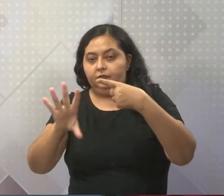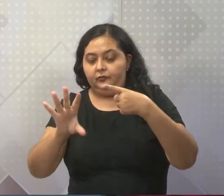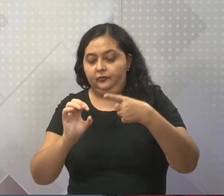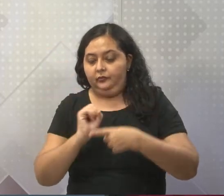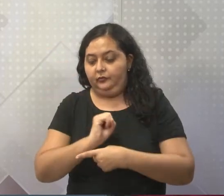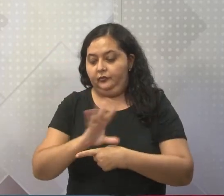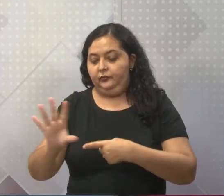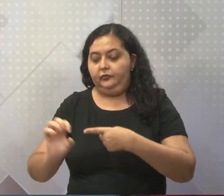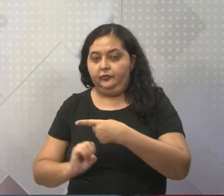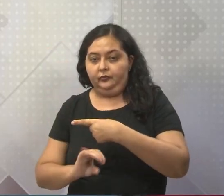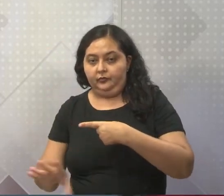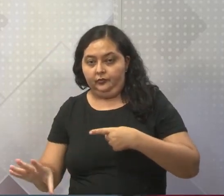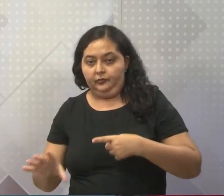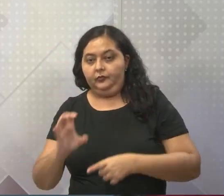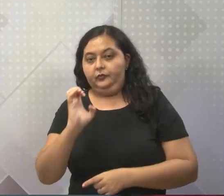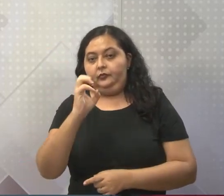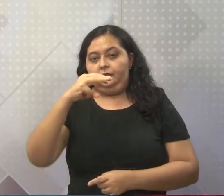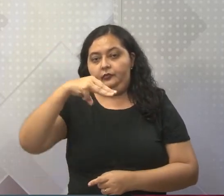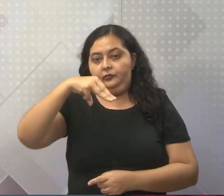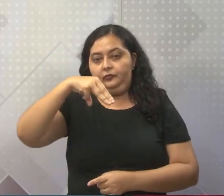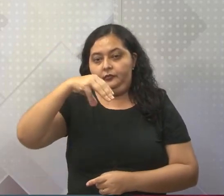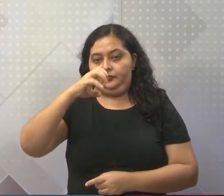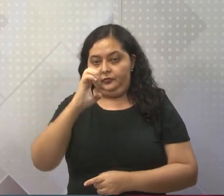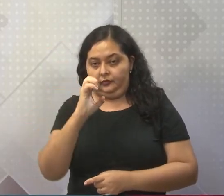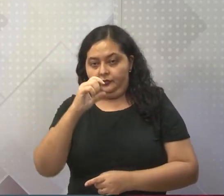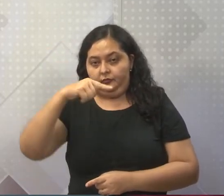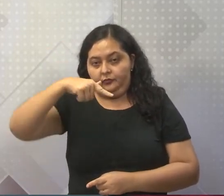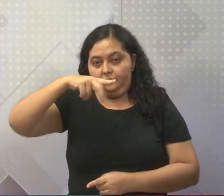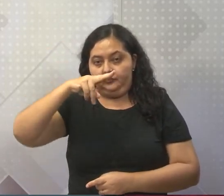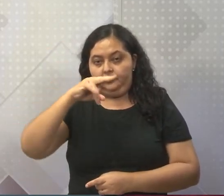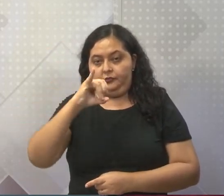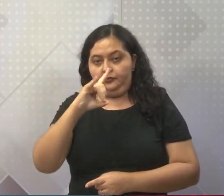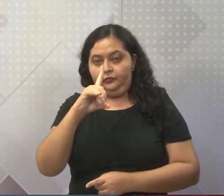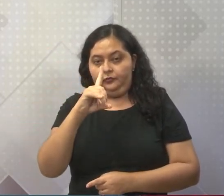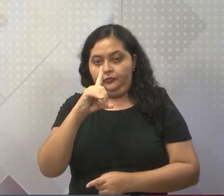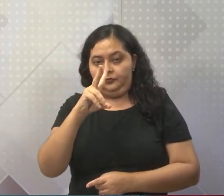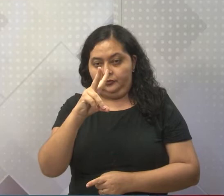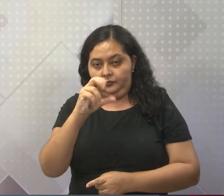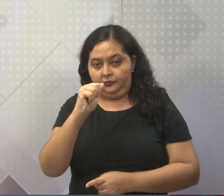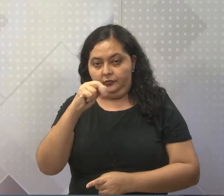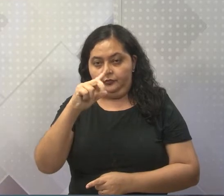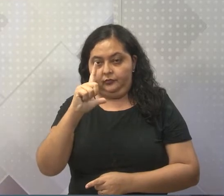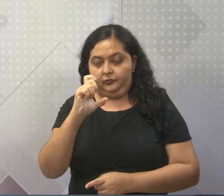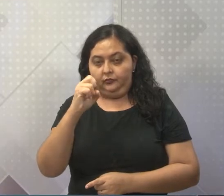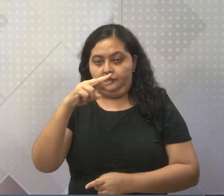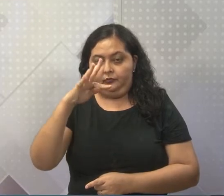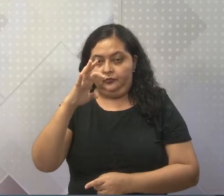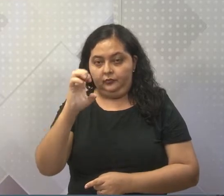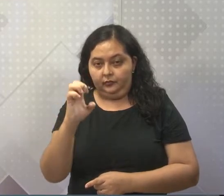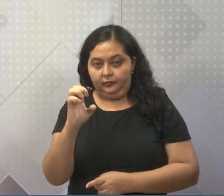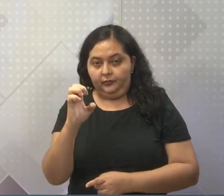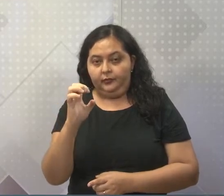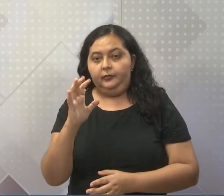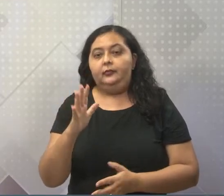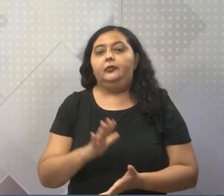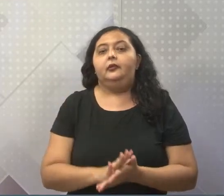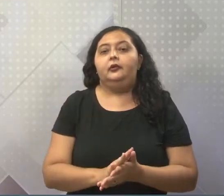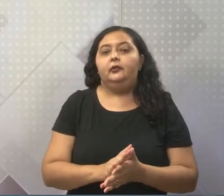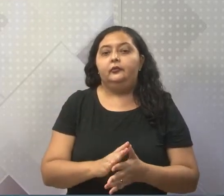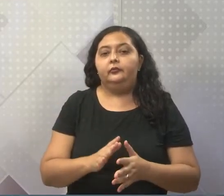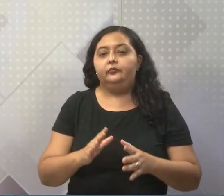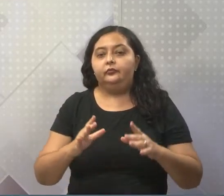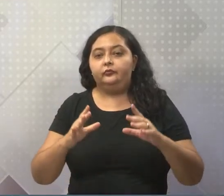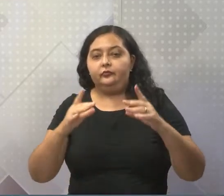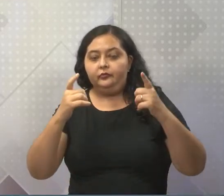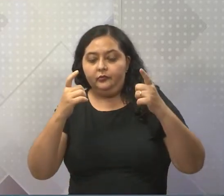são equivalentes, porque ocupam o mesmo espaço de algo do mesmo tamanho. E